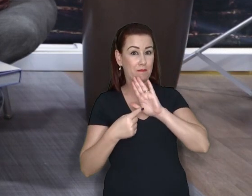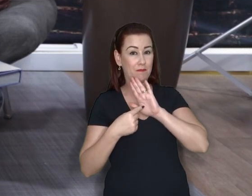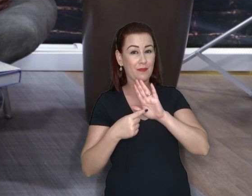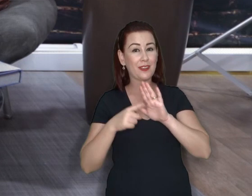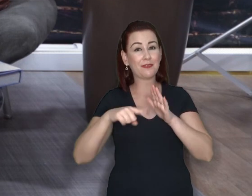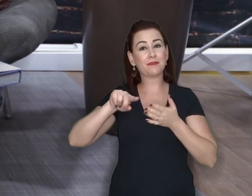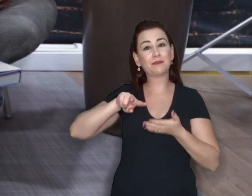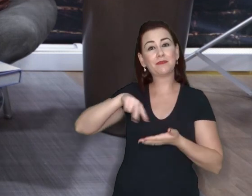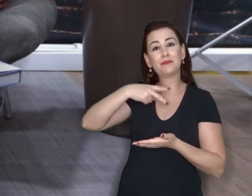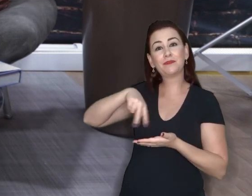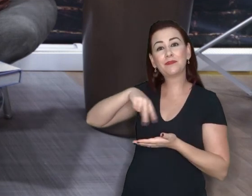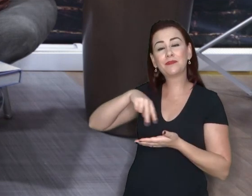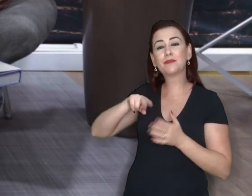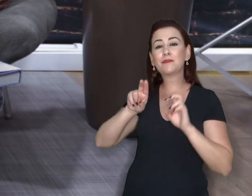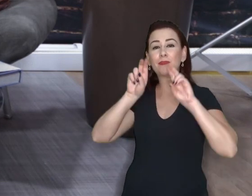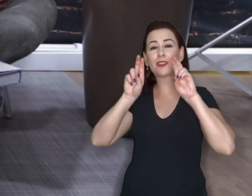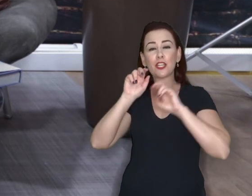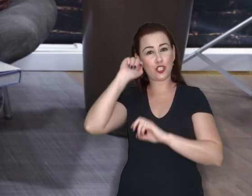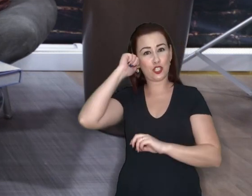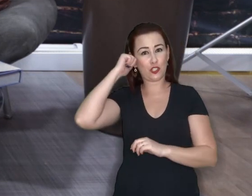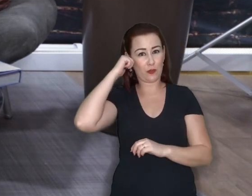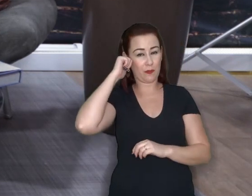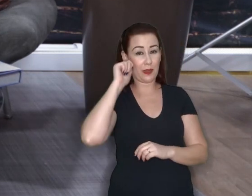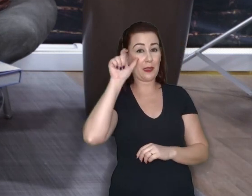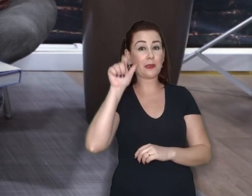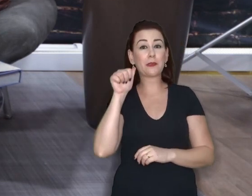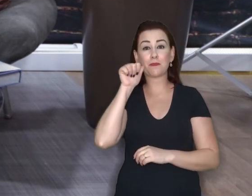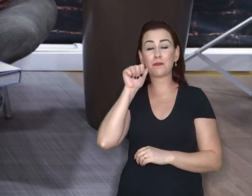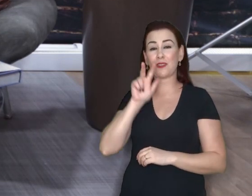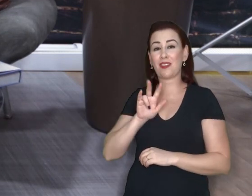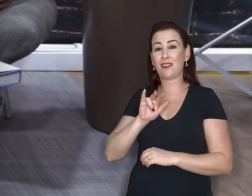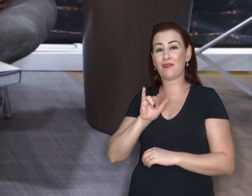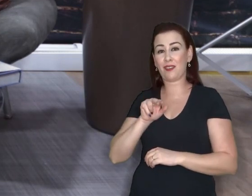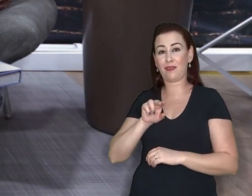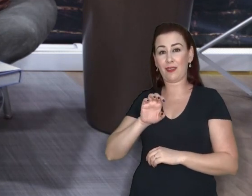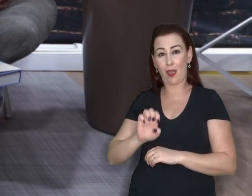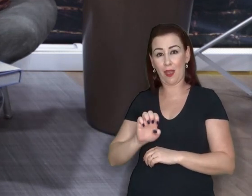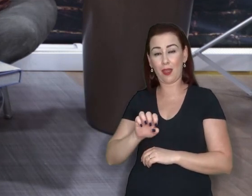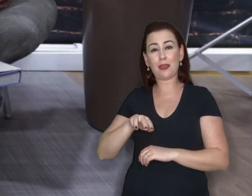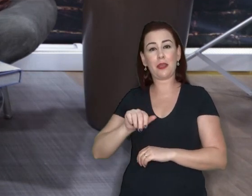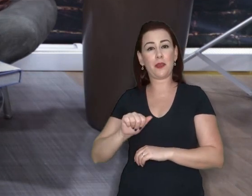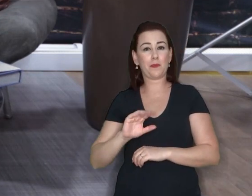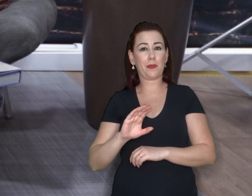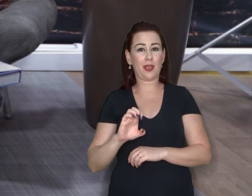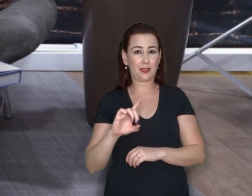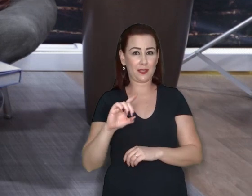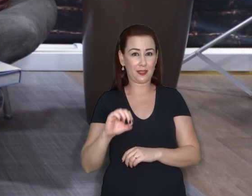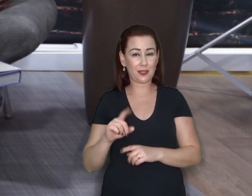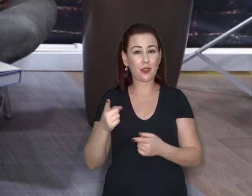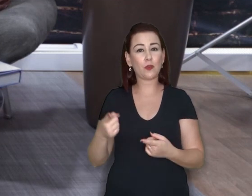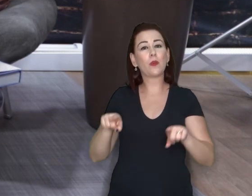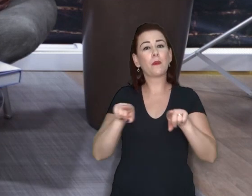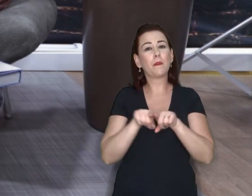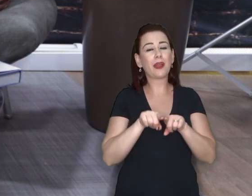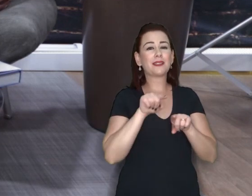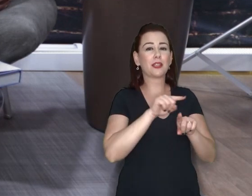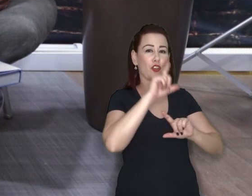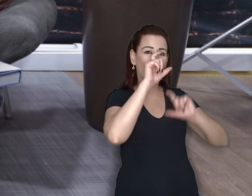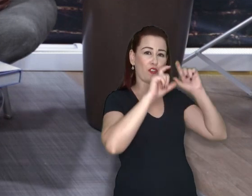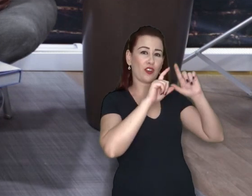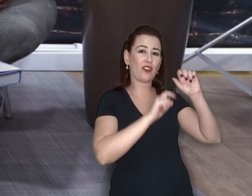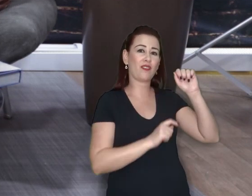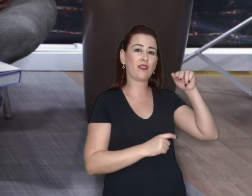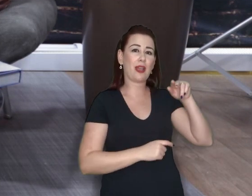vamos dançar com o projeto Dança de Preta, realizado por Viviane Macedo, da Trupe Mandala, em parceria